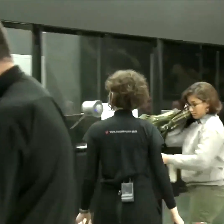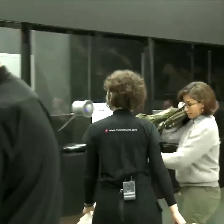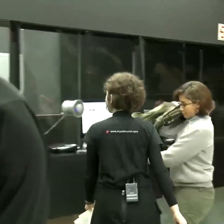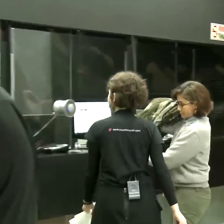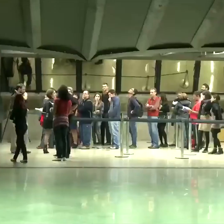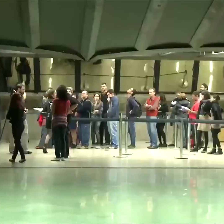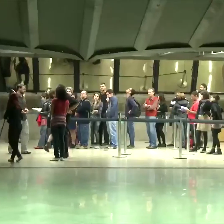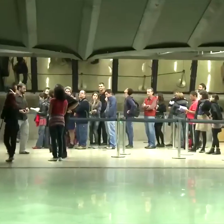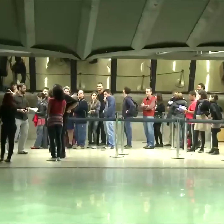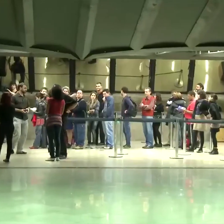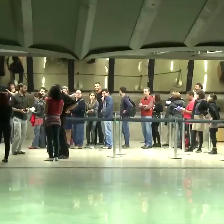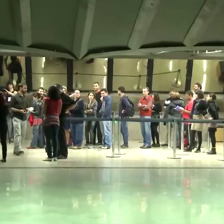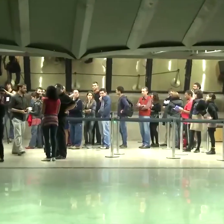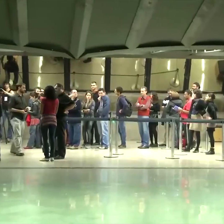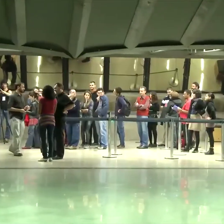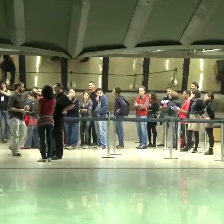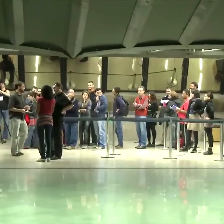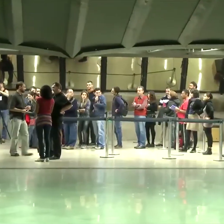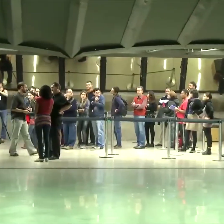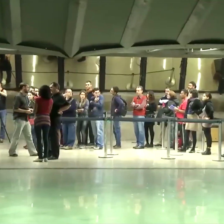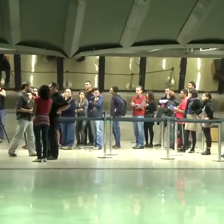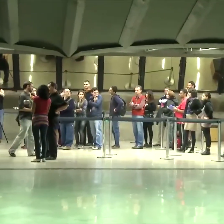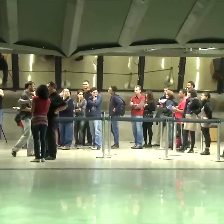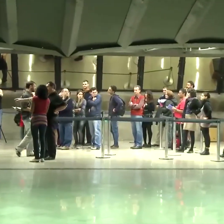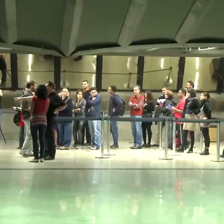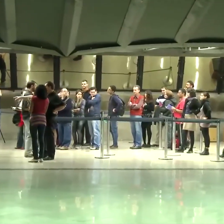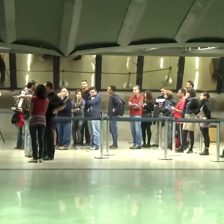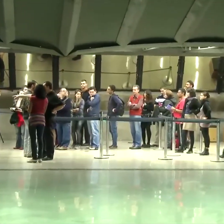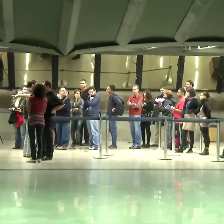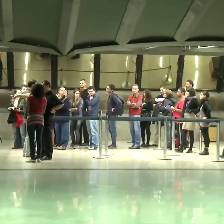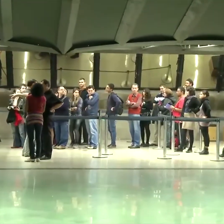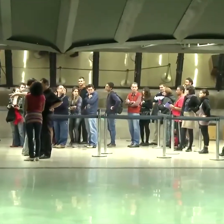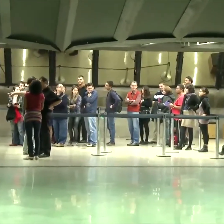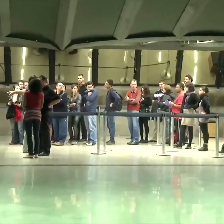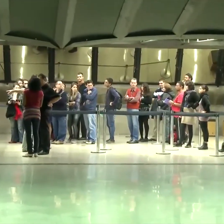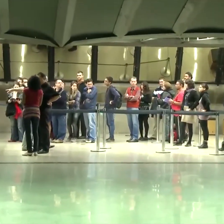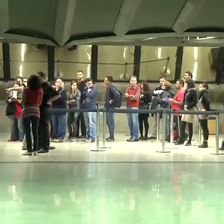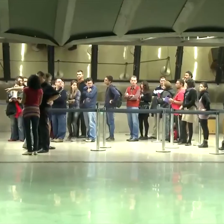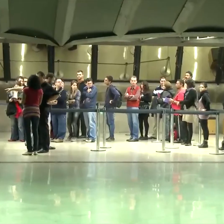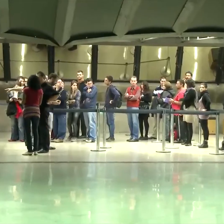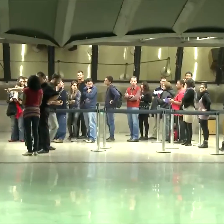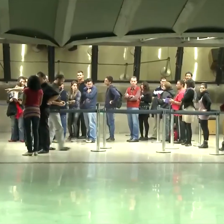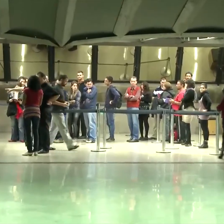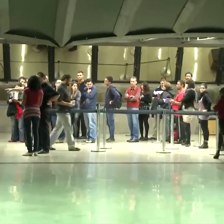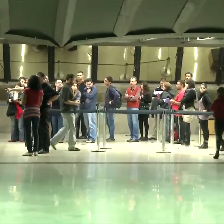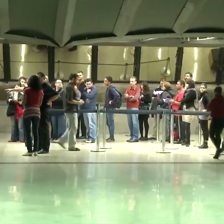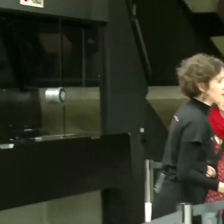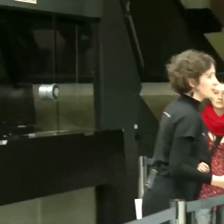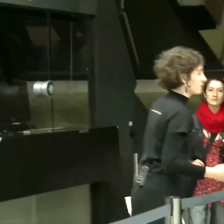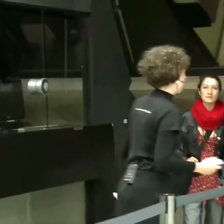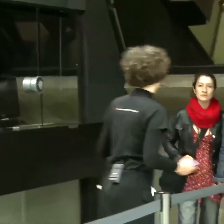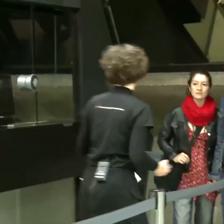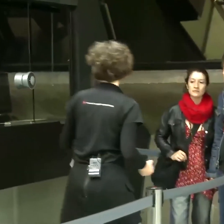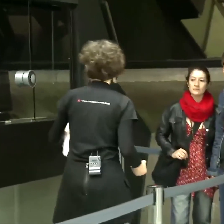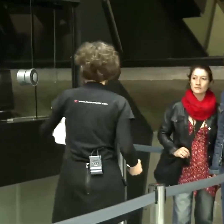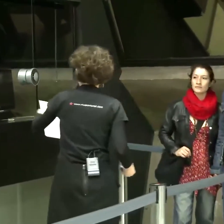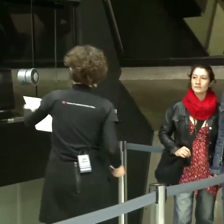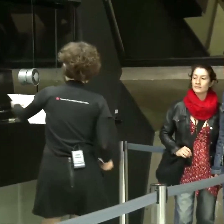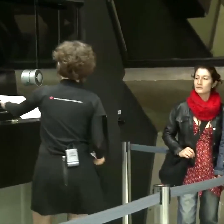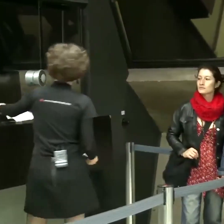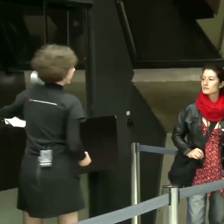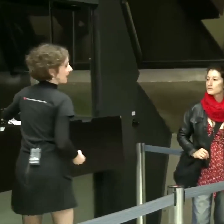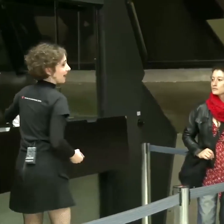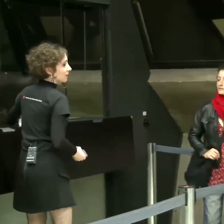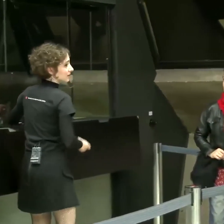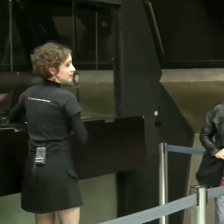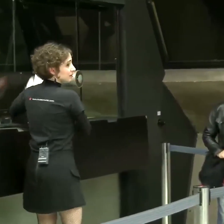Tudo bem? Boa noite, boa noite. Bom, primeiramente, eu queria pedir desculpa para vocês,